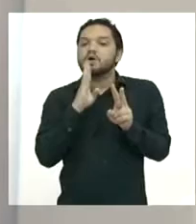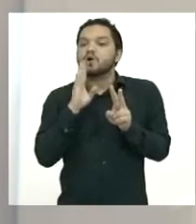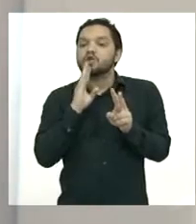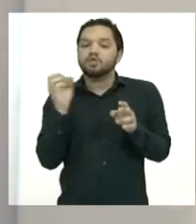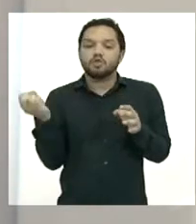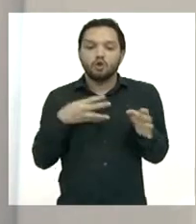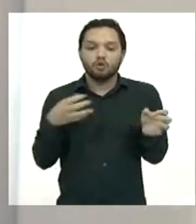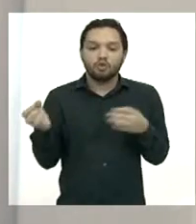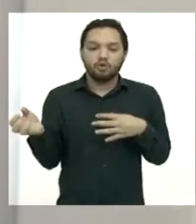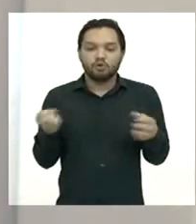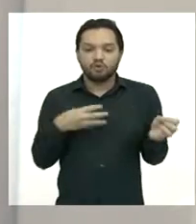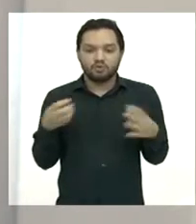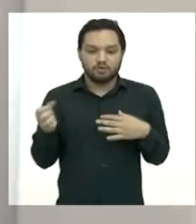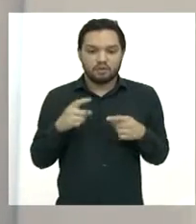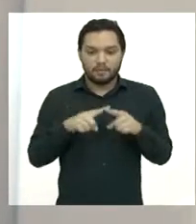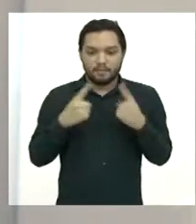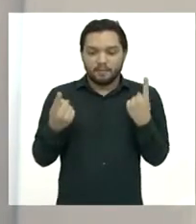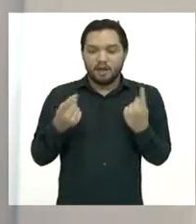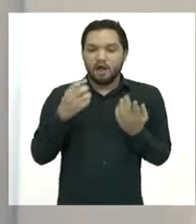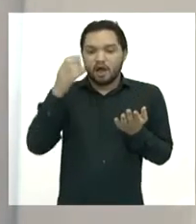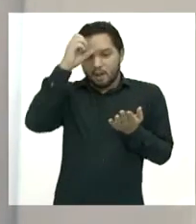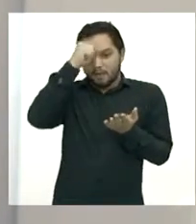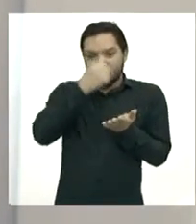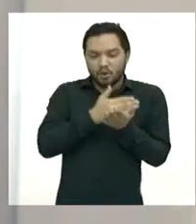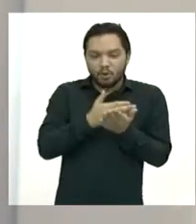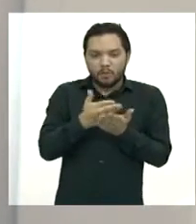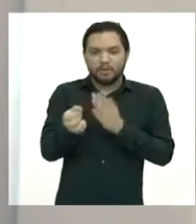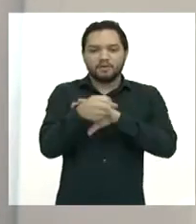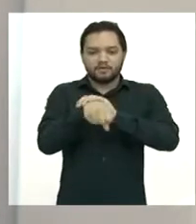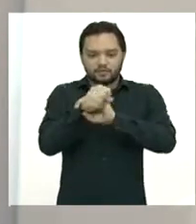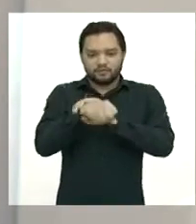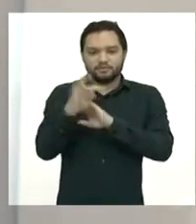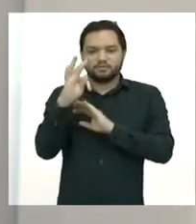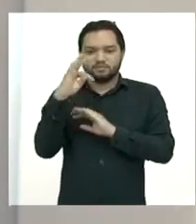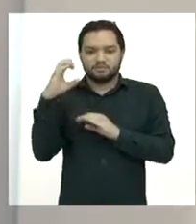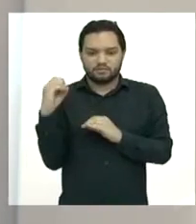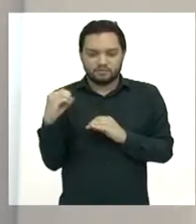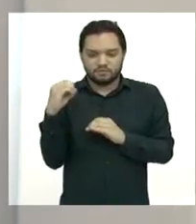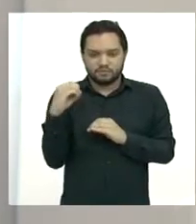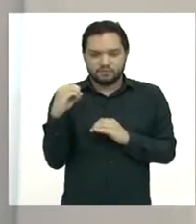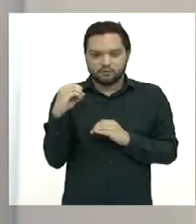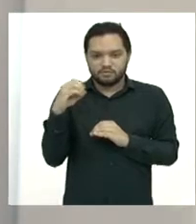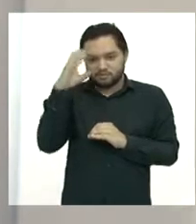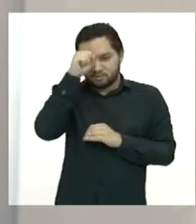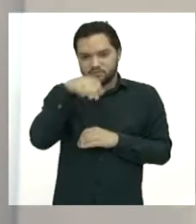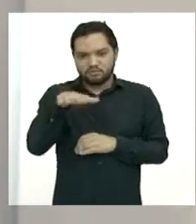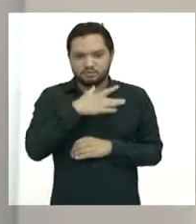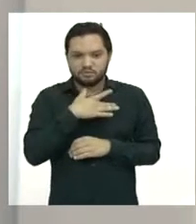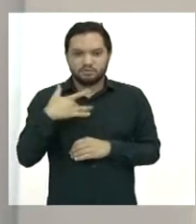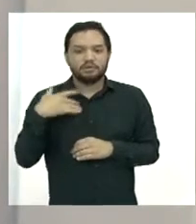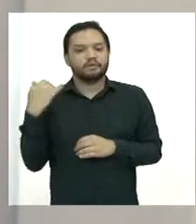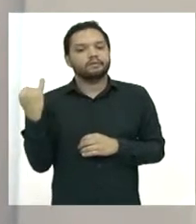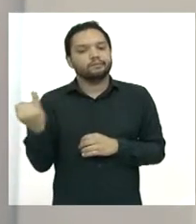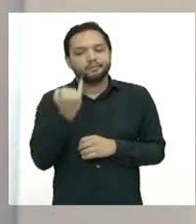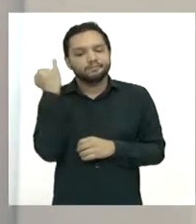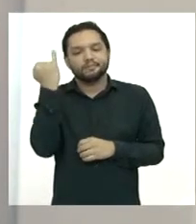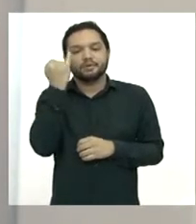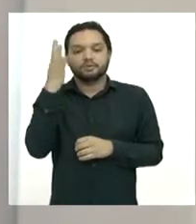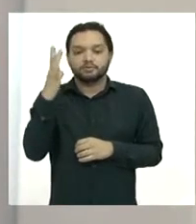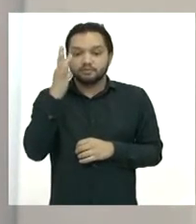problema. Mas para aprender fisioterapia, para aprender terapia ocupacional, para aprender a saúde, é importante um curso